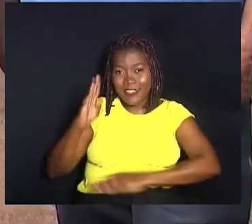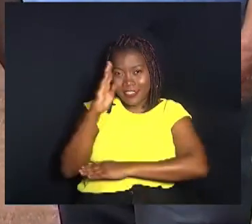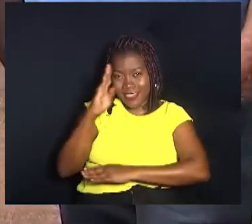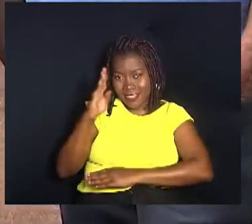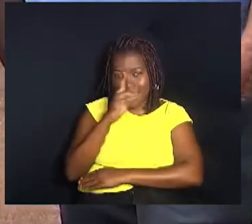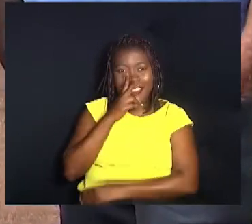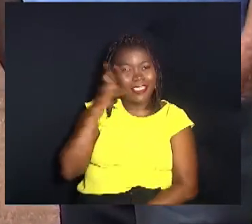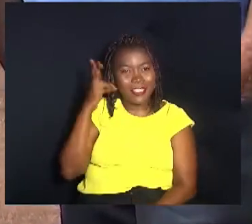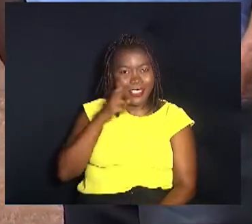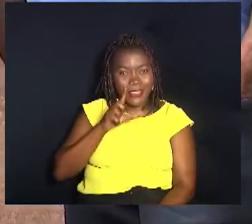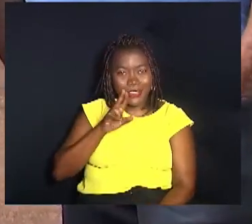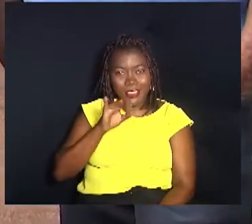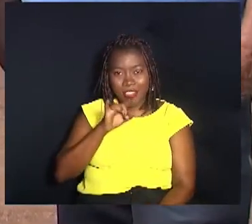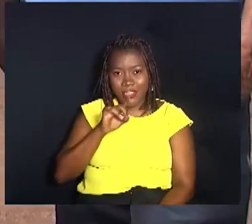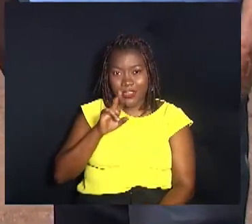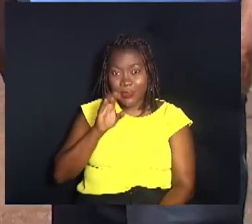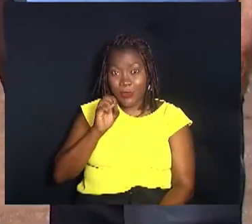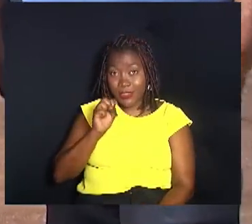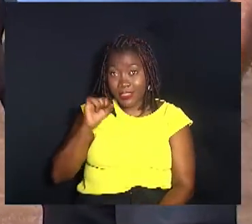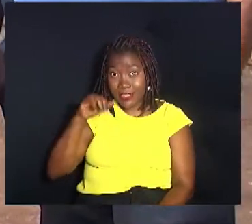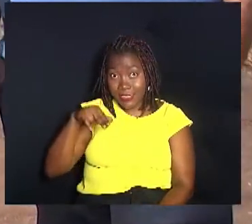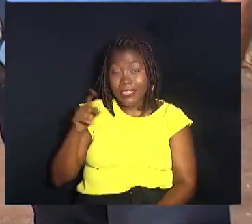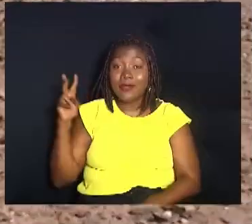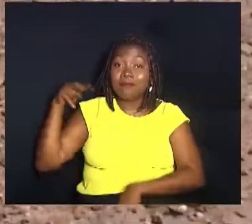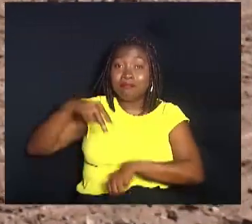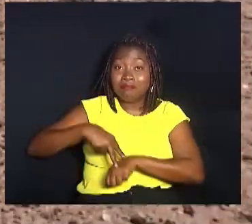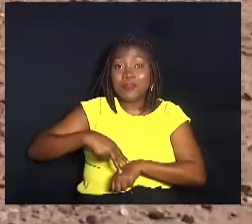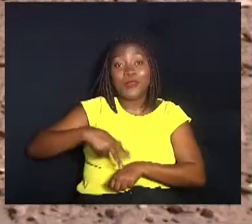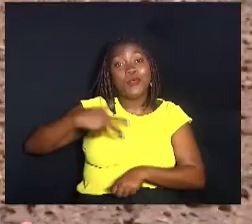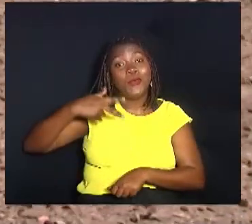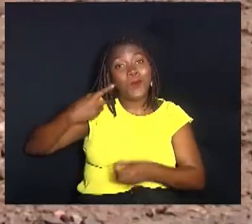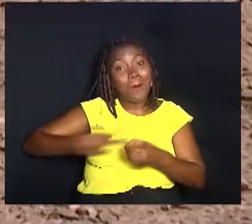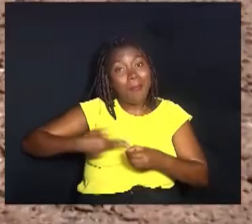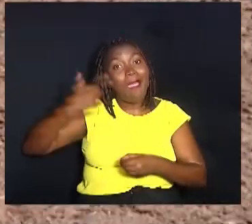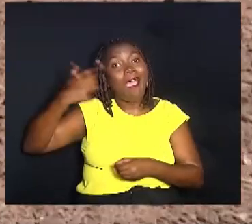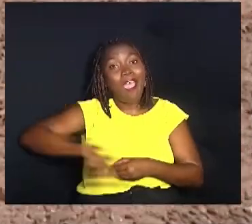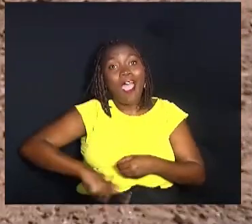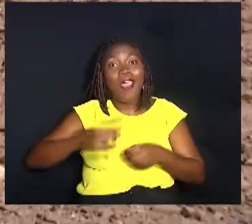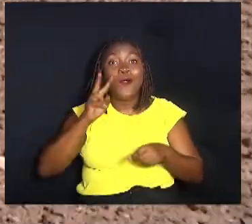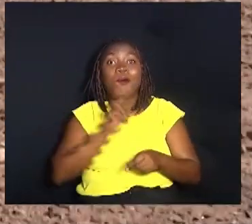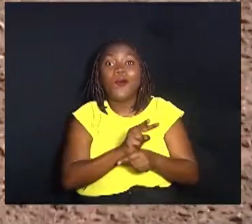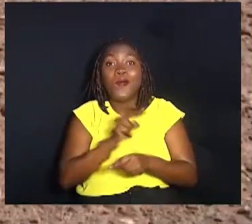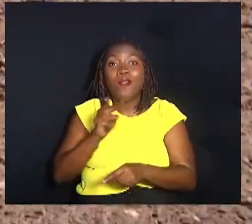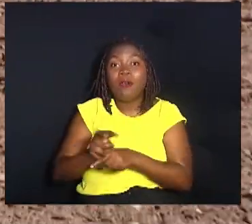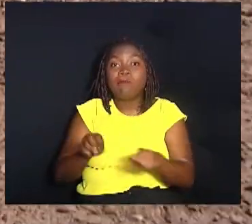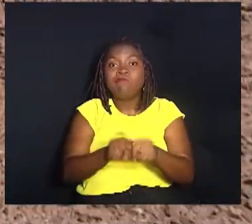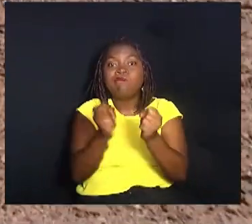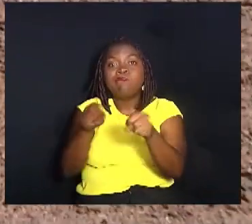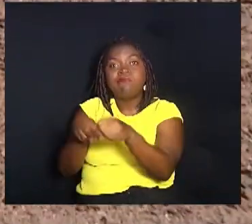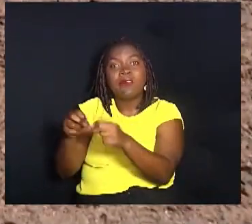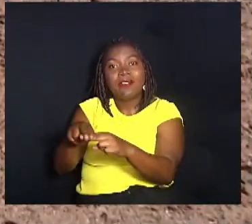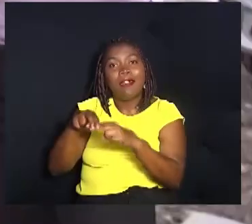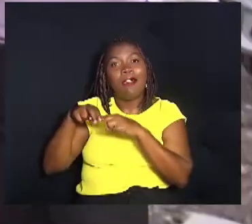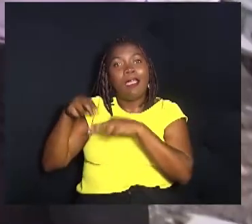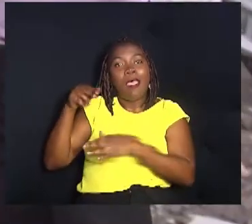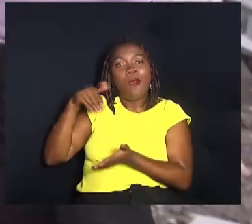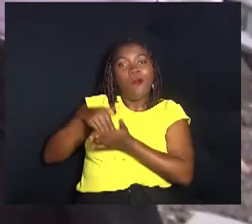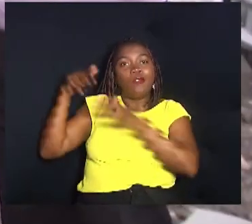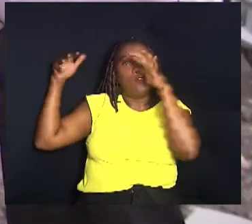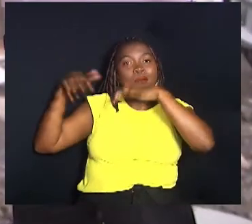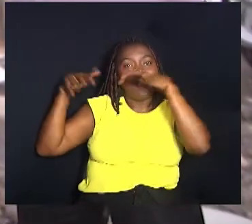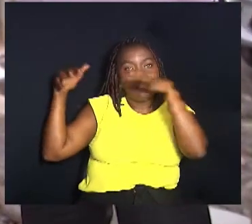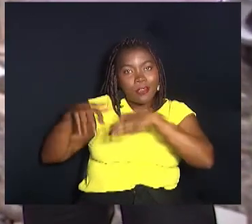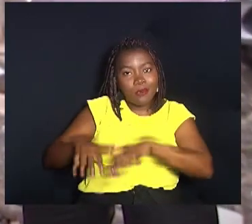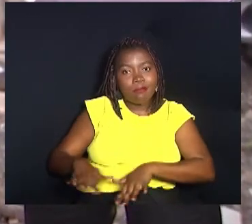Luiz Rossini, esteve no bairro mais uma vez para conferir o estrago feito pelas últimas chuvas e também